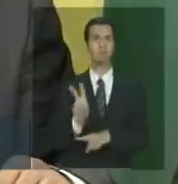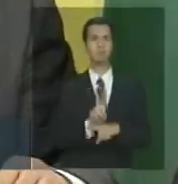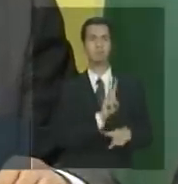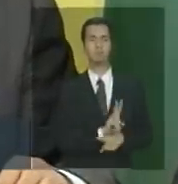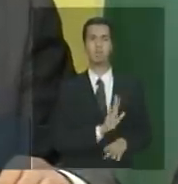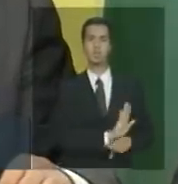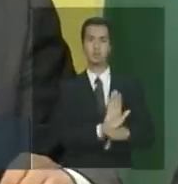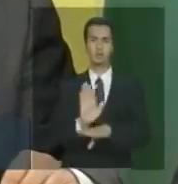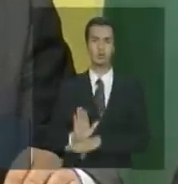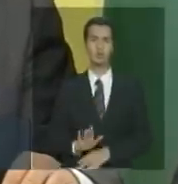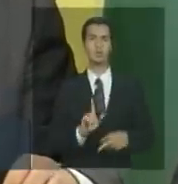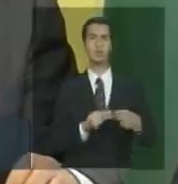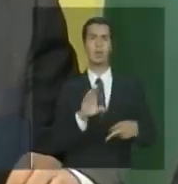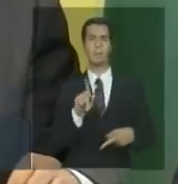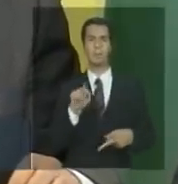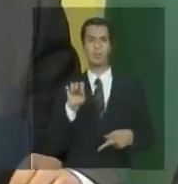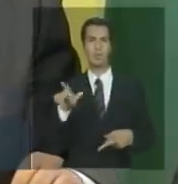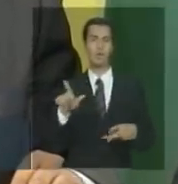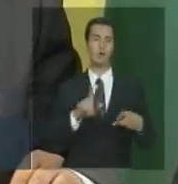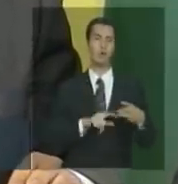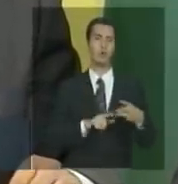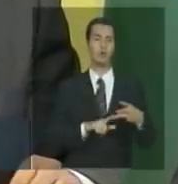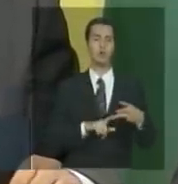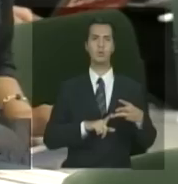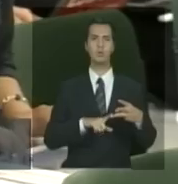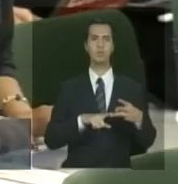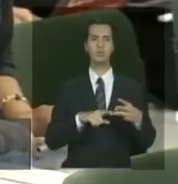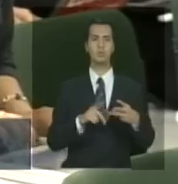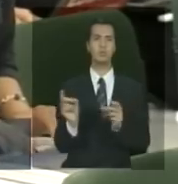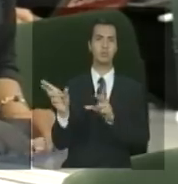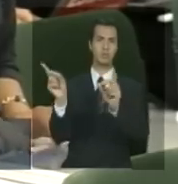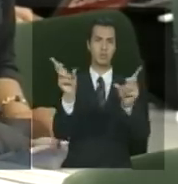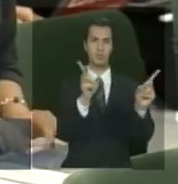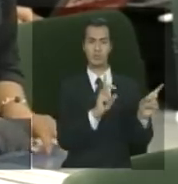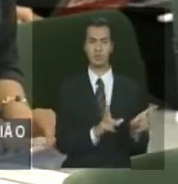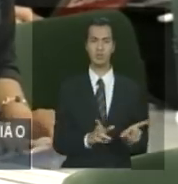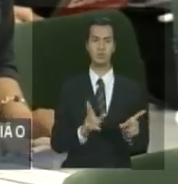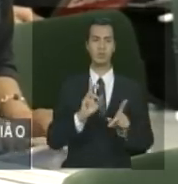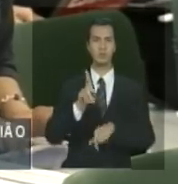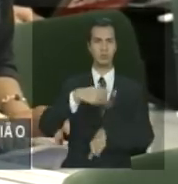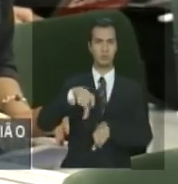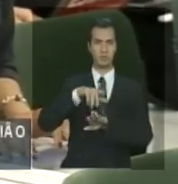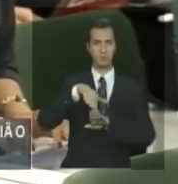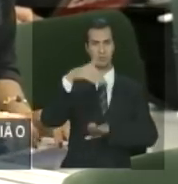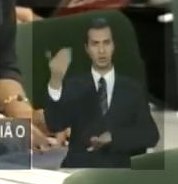giro, as exportações do país. Portanto,